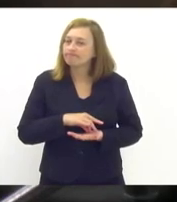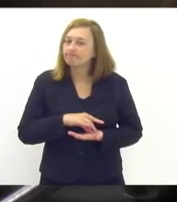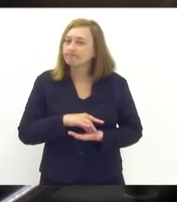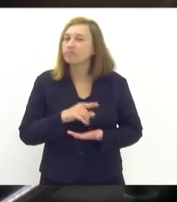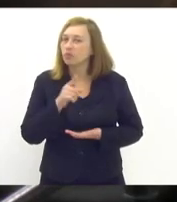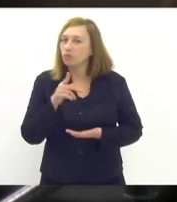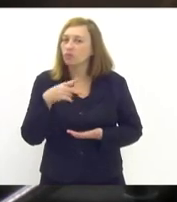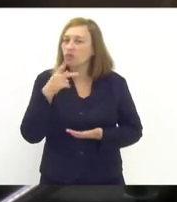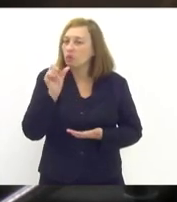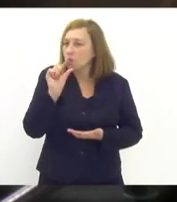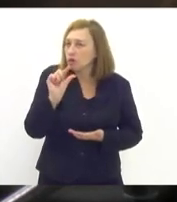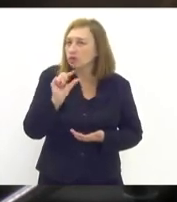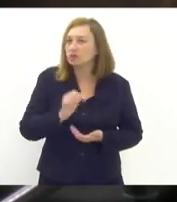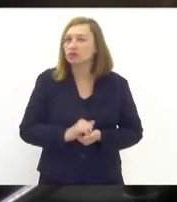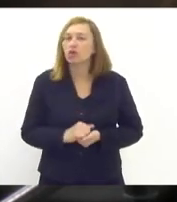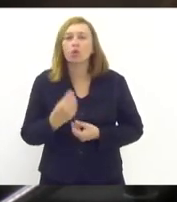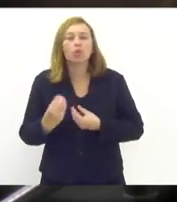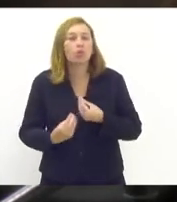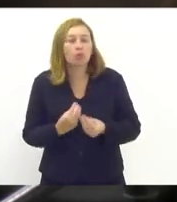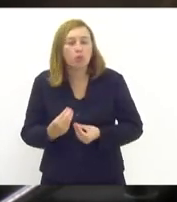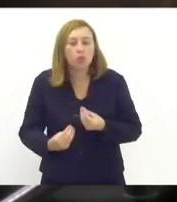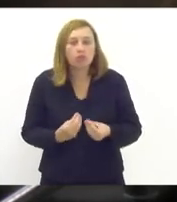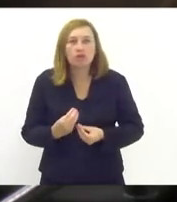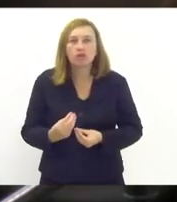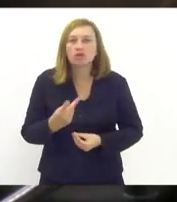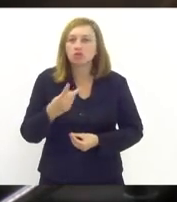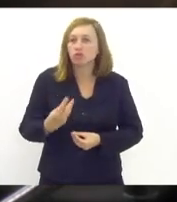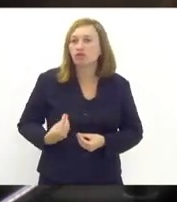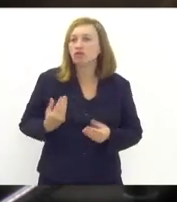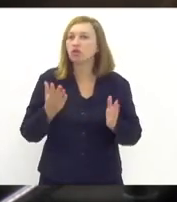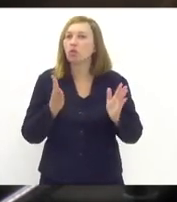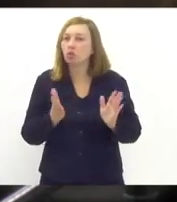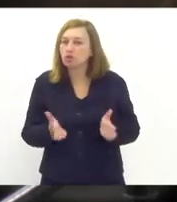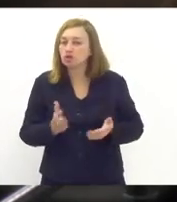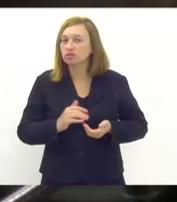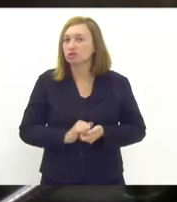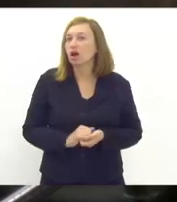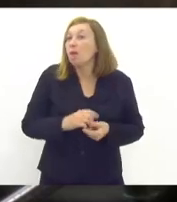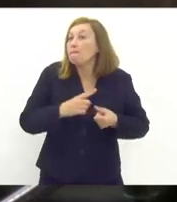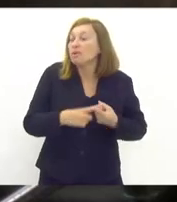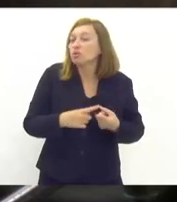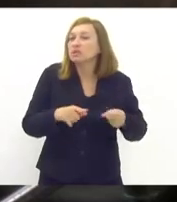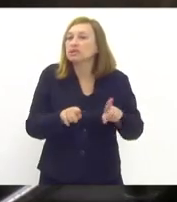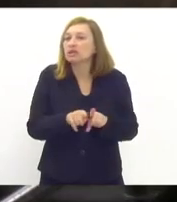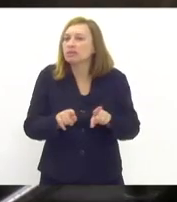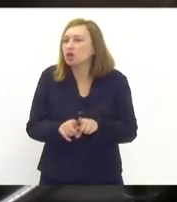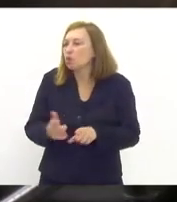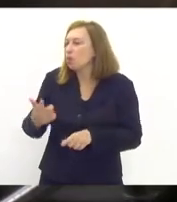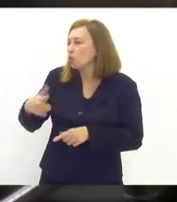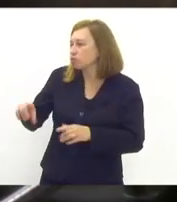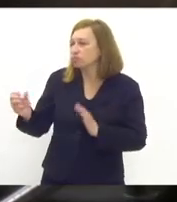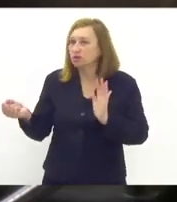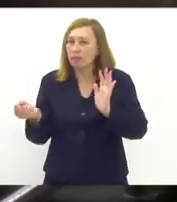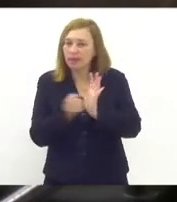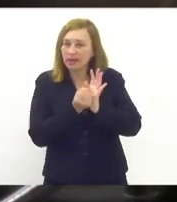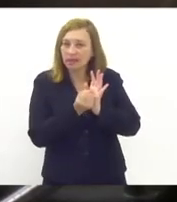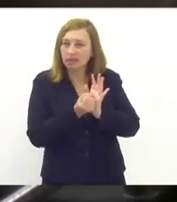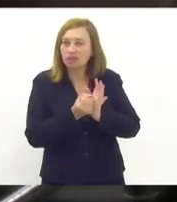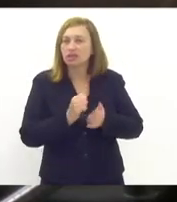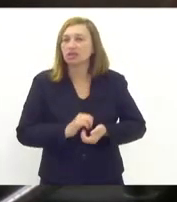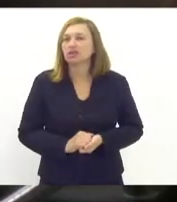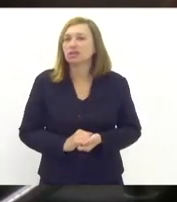você falasse um pouco de como é que está a sua situação hoje. Porque também uma outra marca